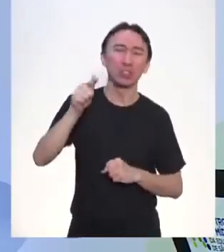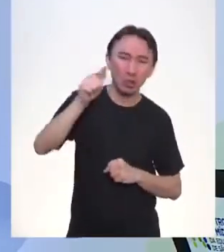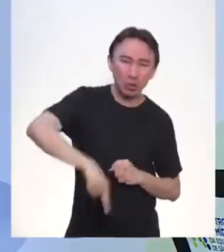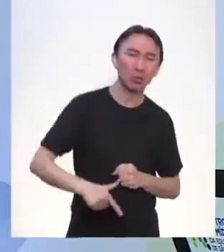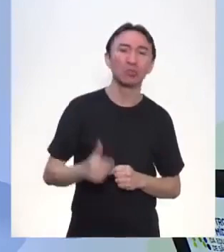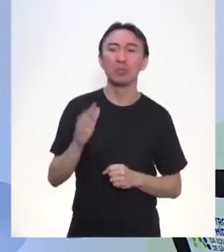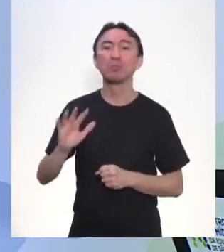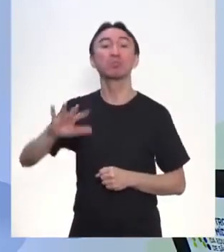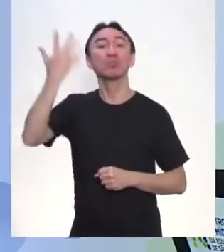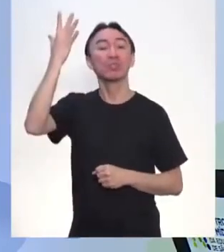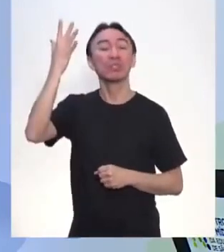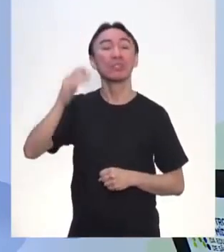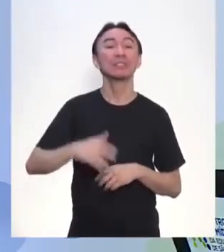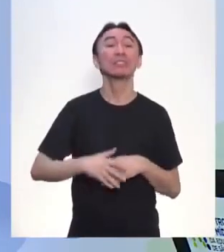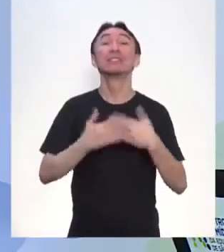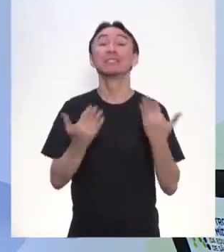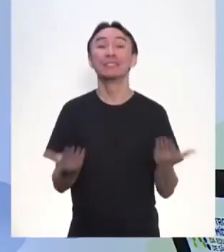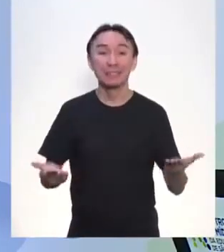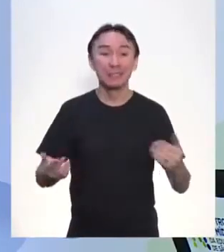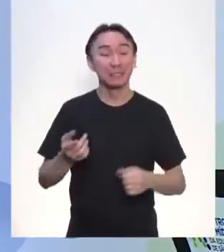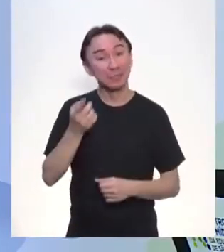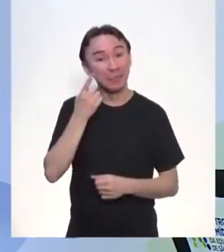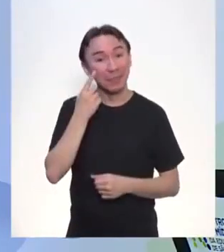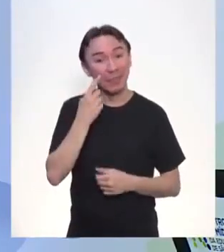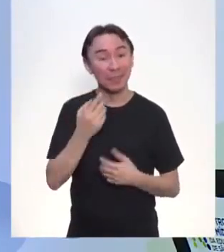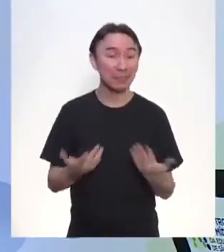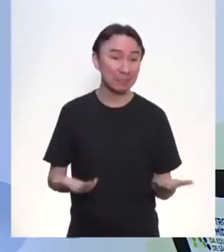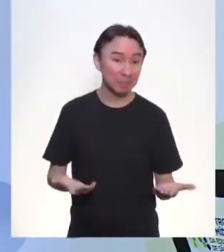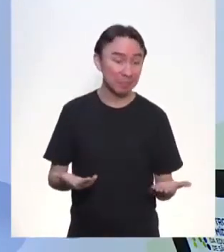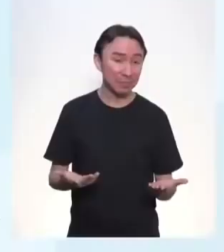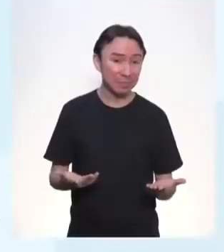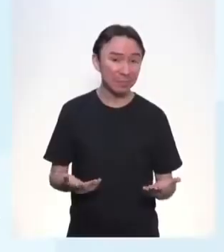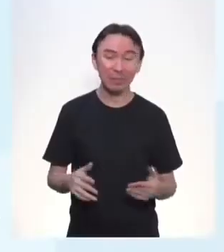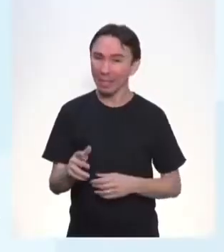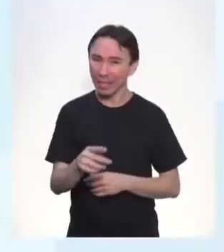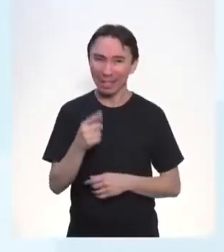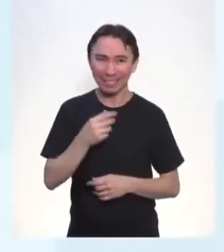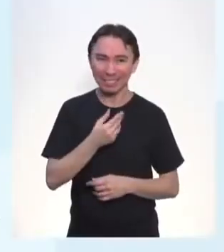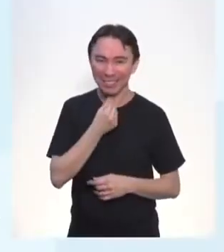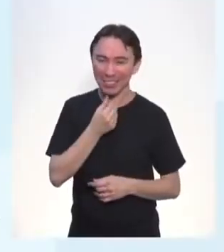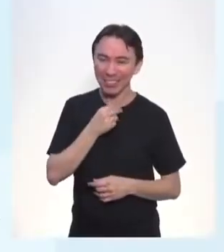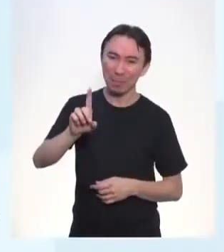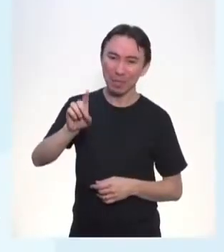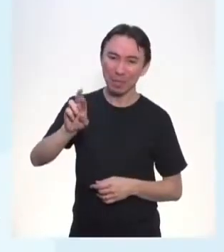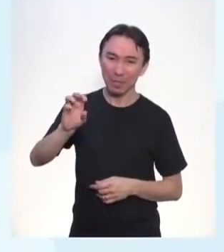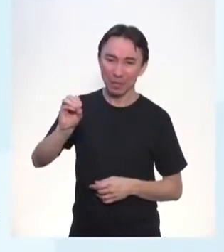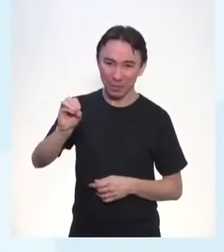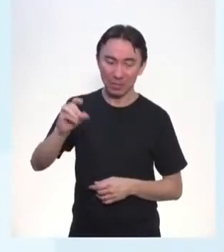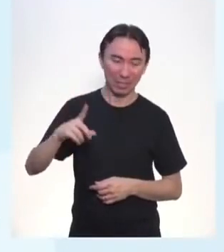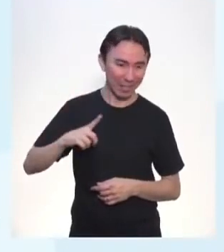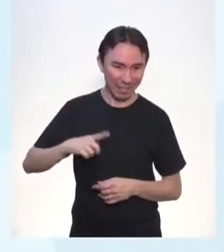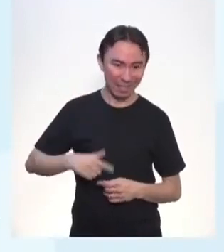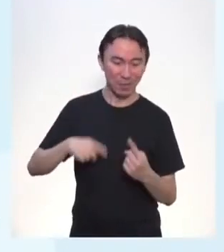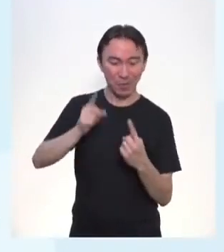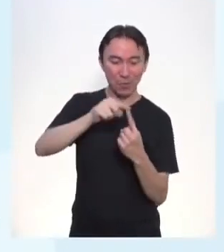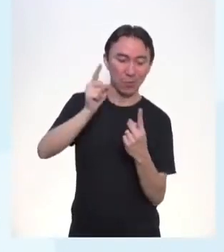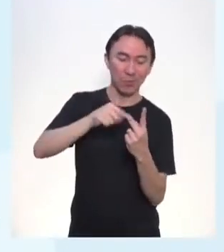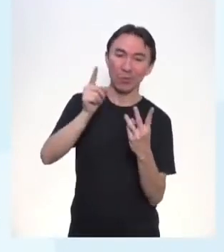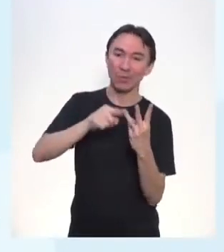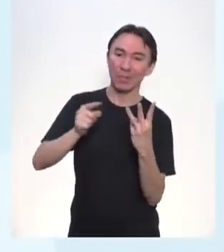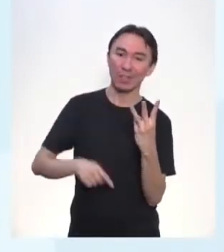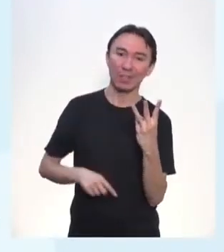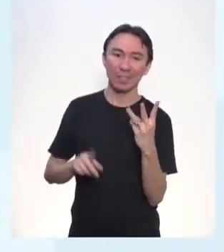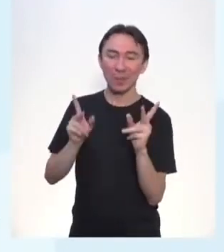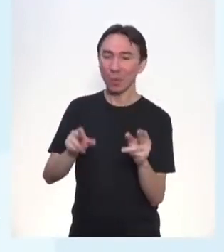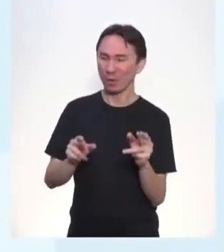aconteça novamente? Qual a próxima vez que aí, no caso, o Pedro vai fazer essas 3 coisas ao mesmo tempo, né, Tony? É o Mateus,